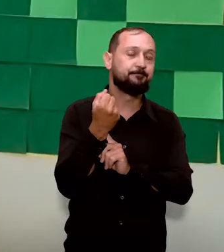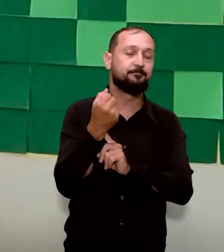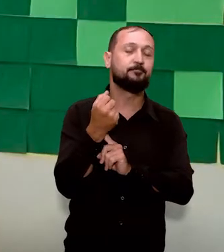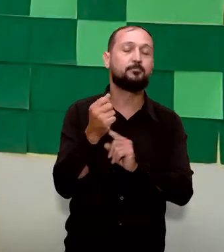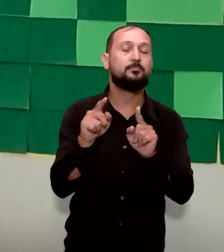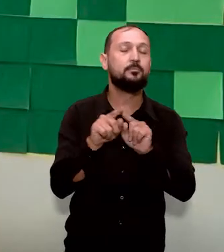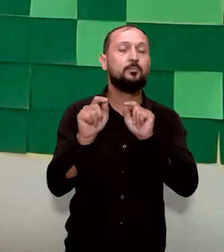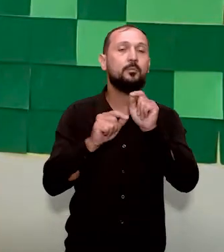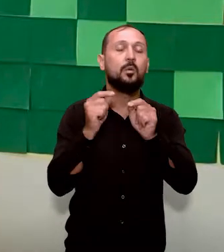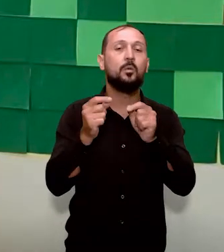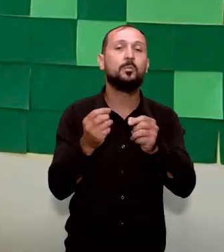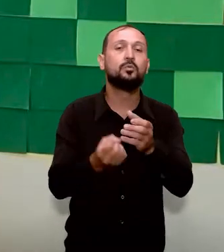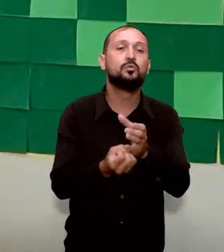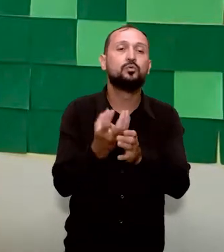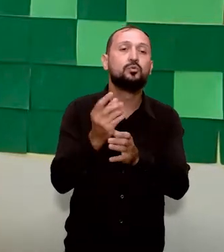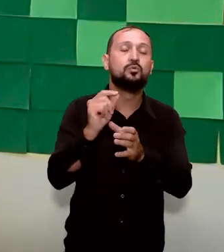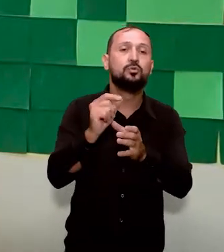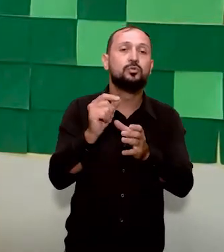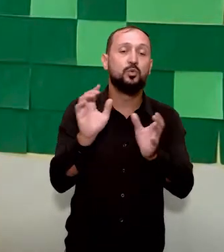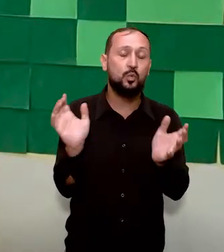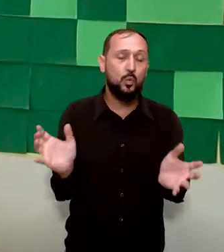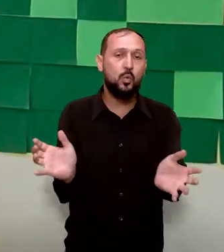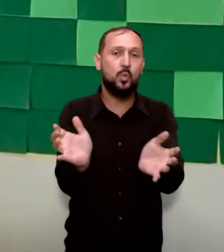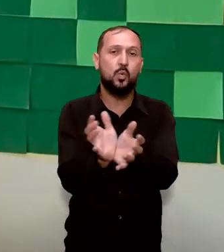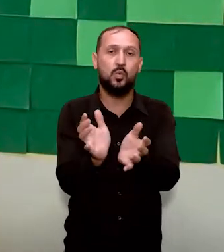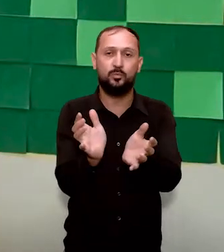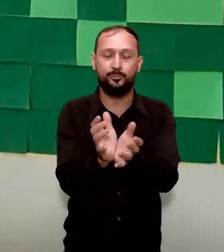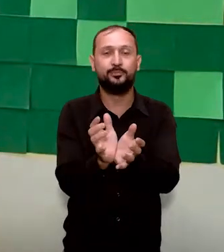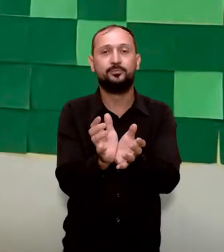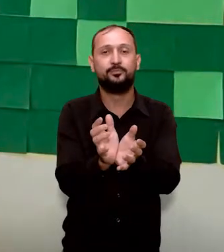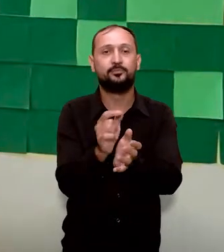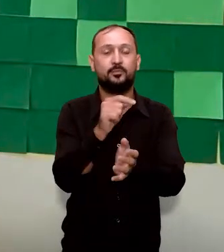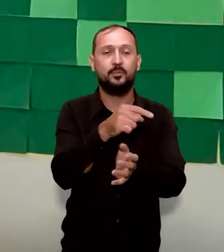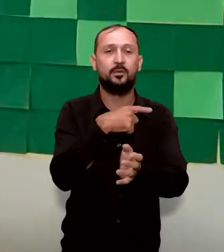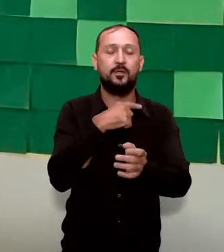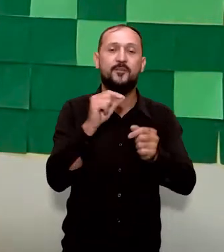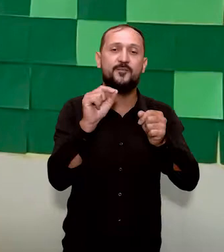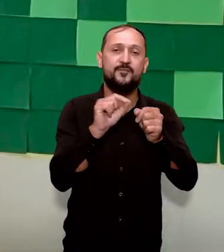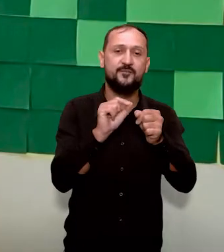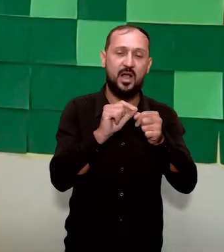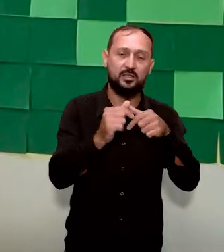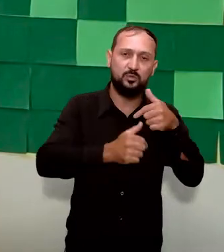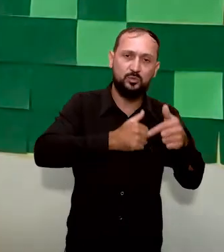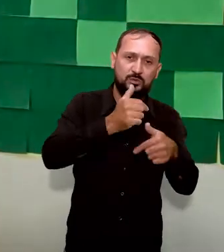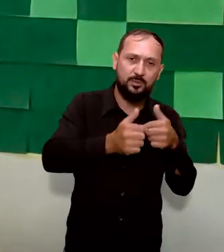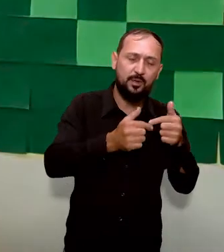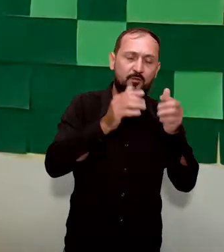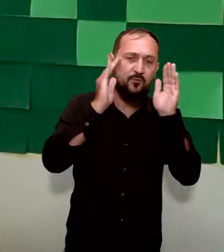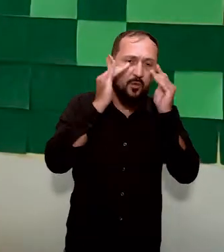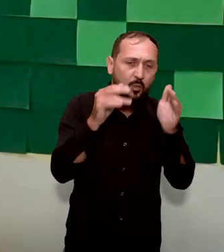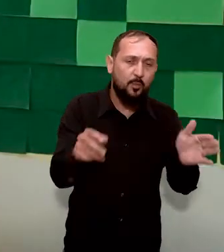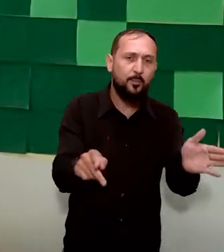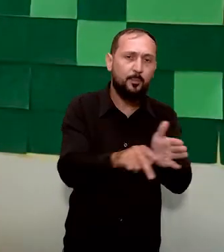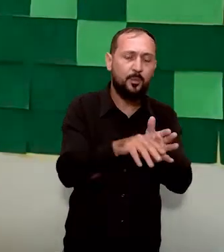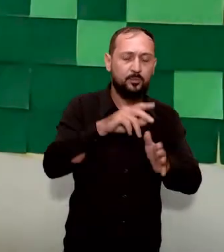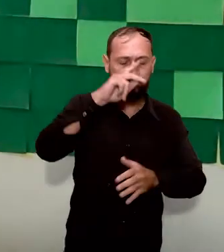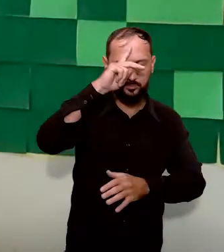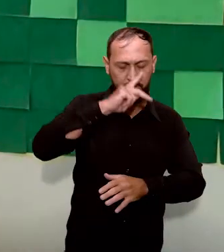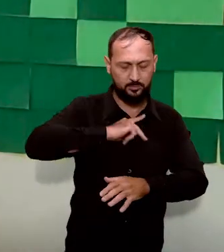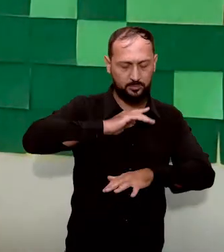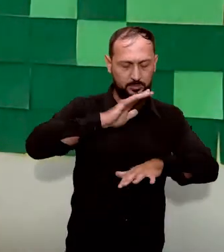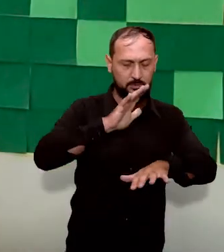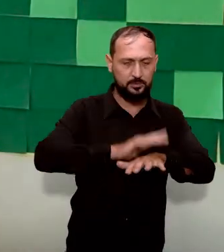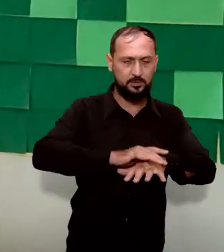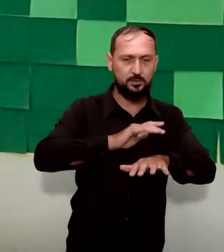mesmo tempo essa questão da produção coletiva. Ao mesmo tempo que ela tem uma produção voltada para